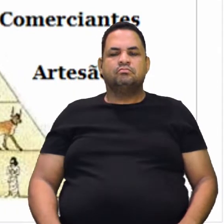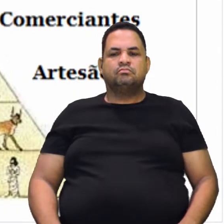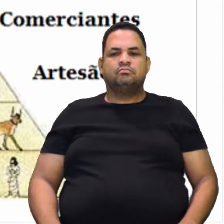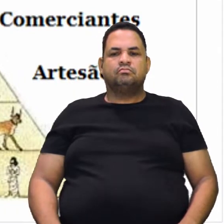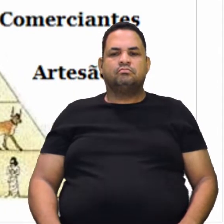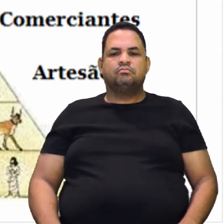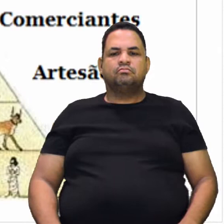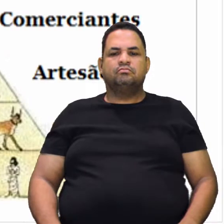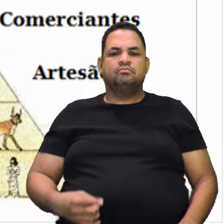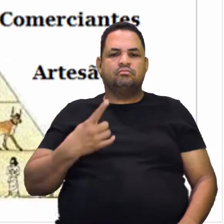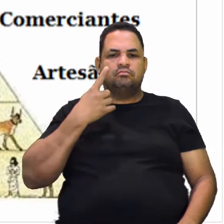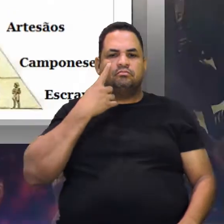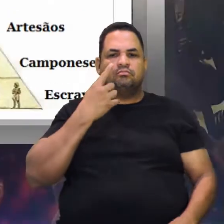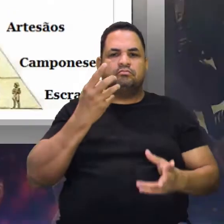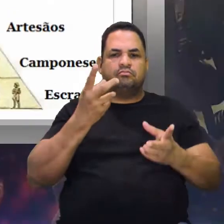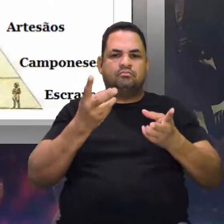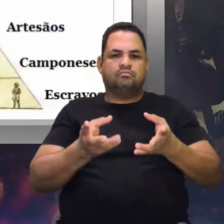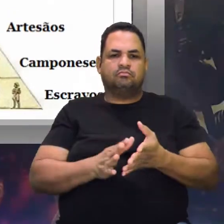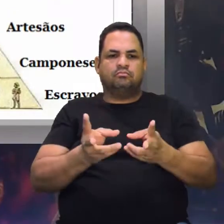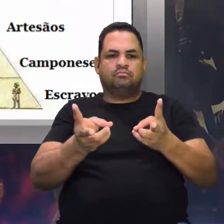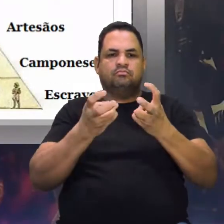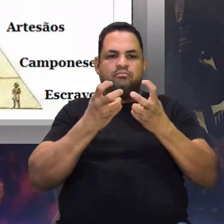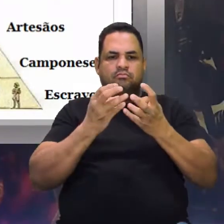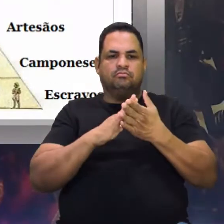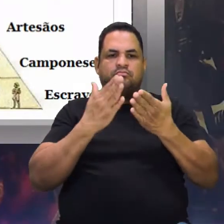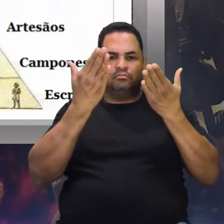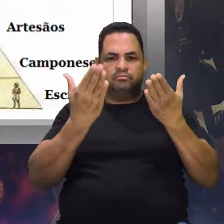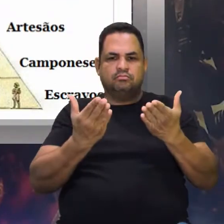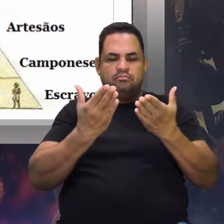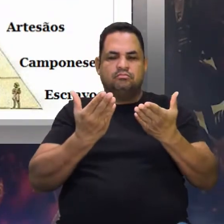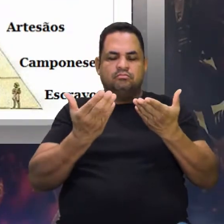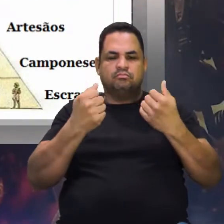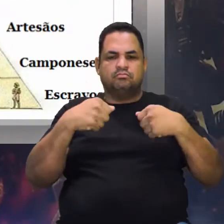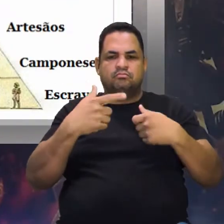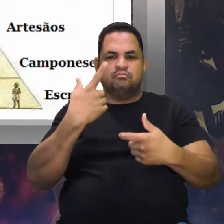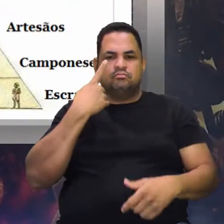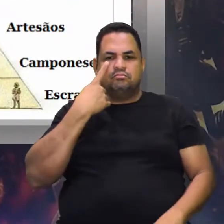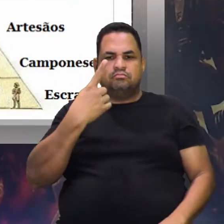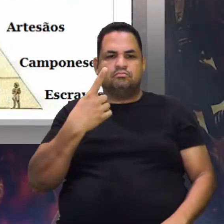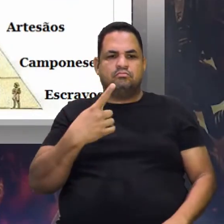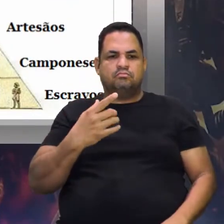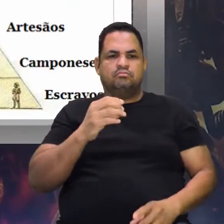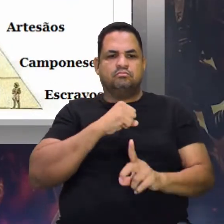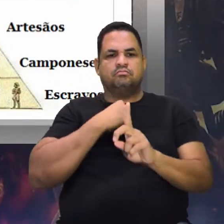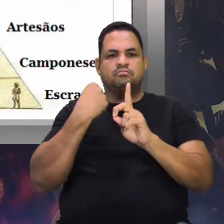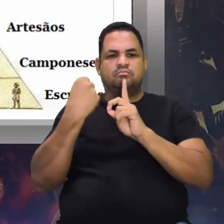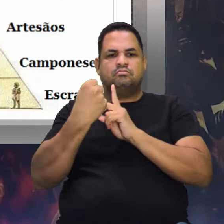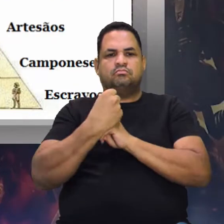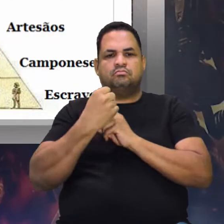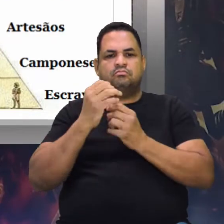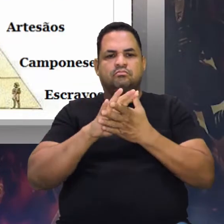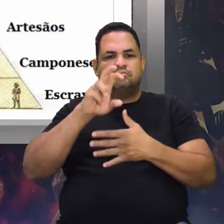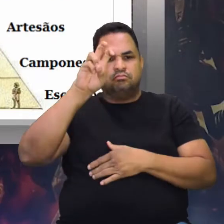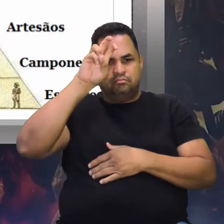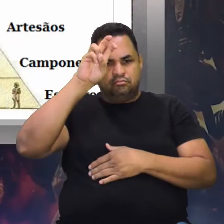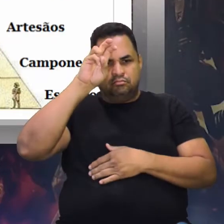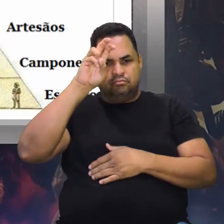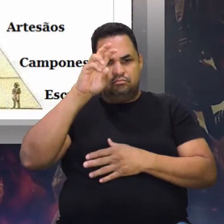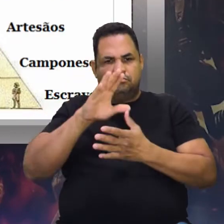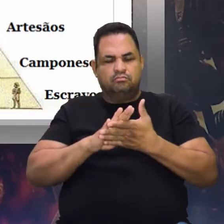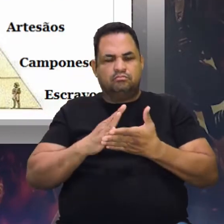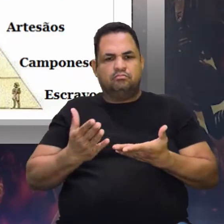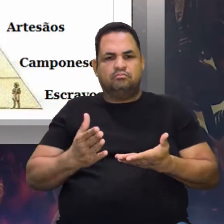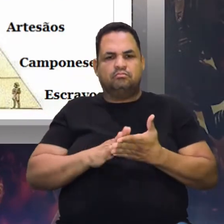aqui vocês já percebem, vocês já podem perceber que essa sociedade egípcia ela é estratificada,